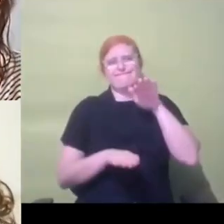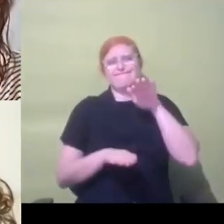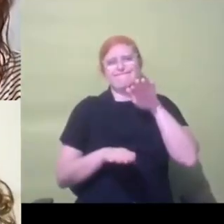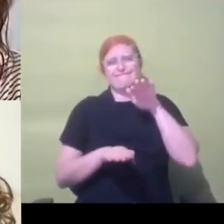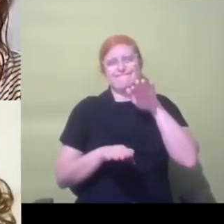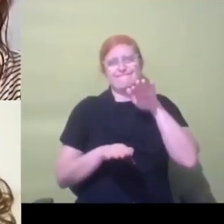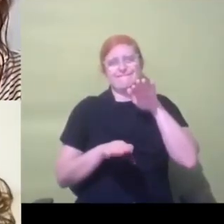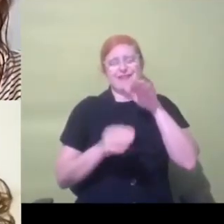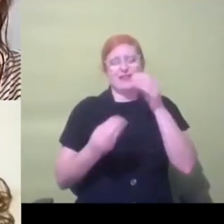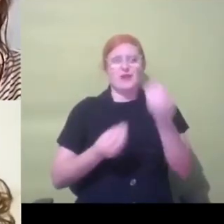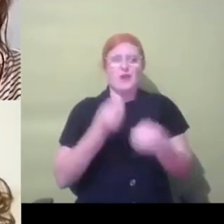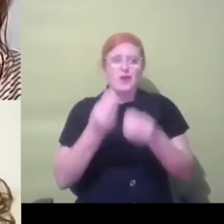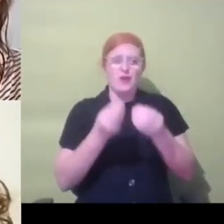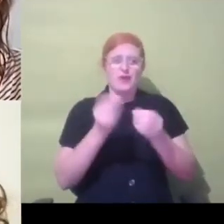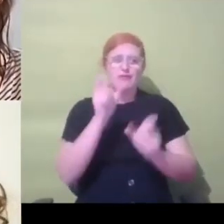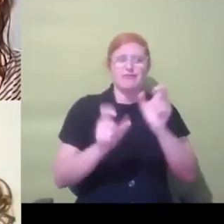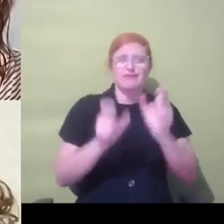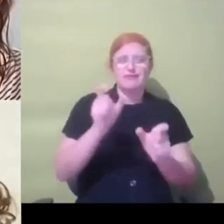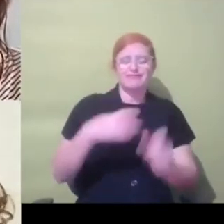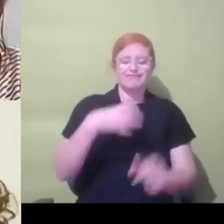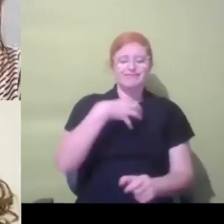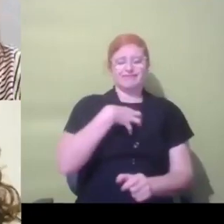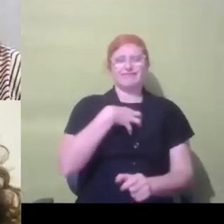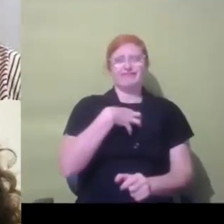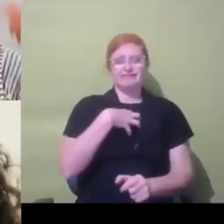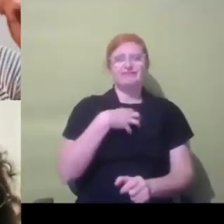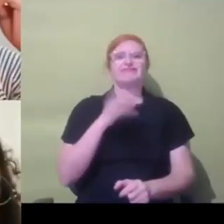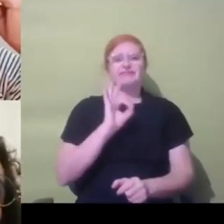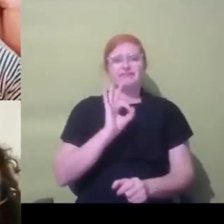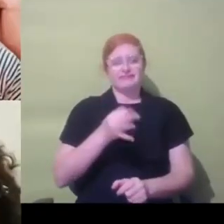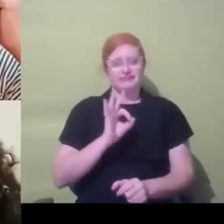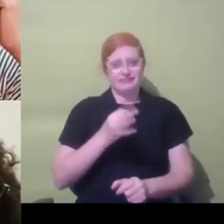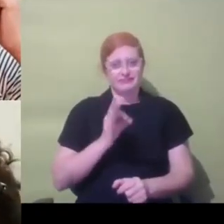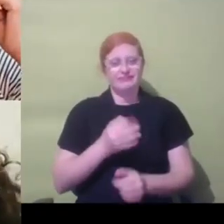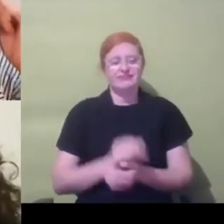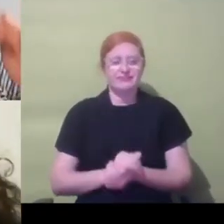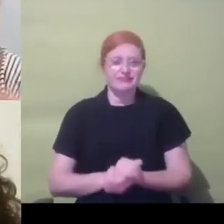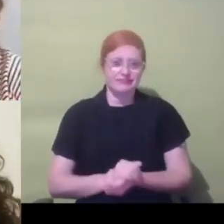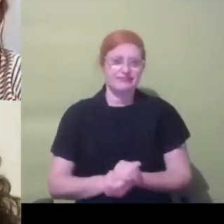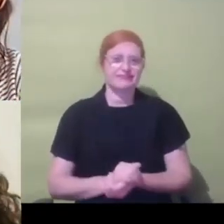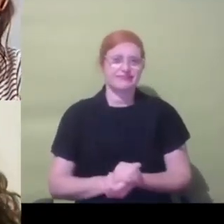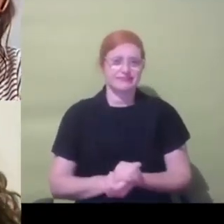pessoas lidarem. Com certeza, Pri. Com certeza, sim.